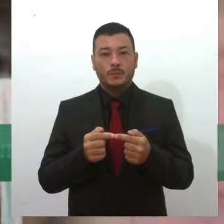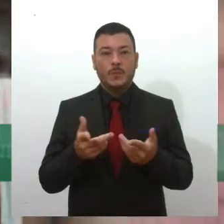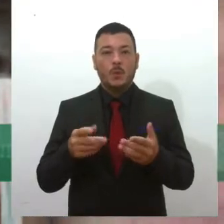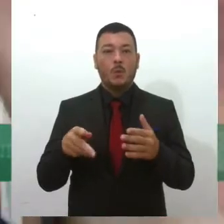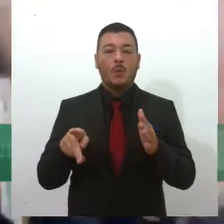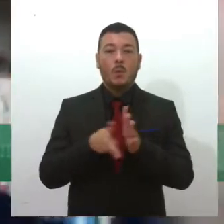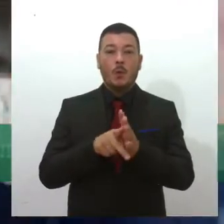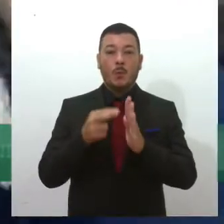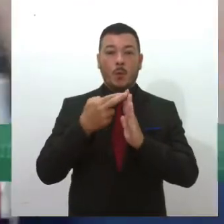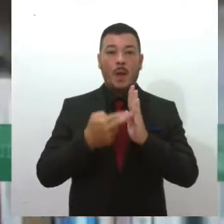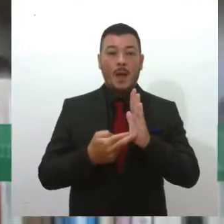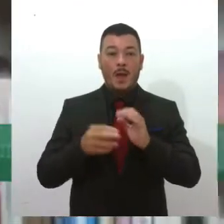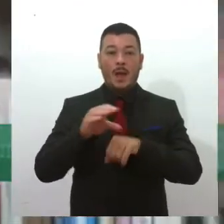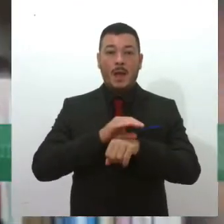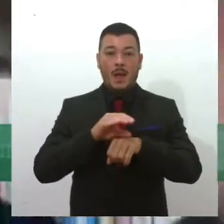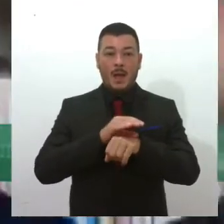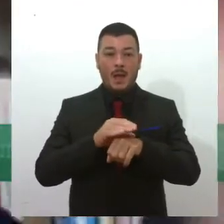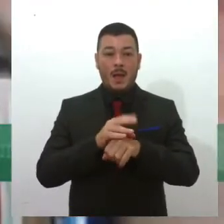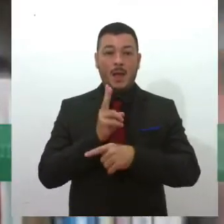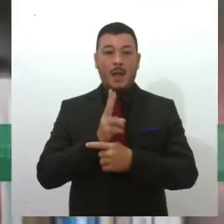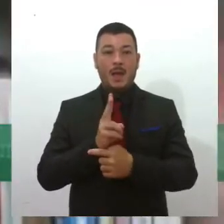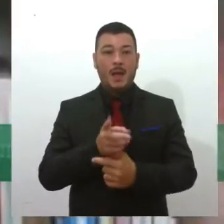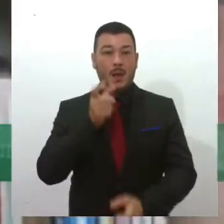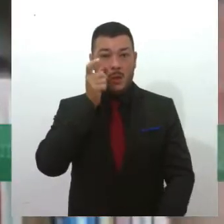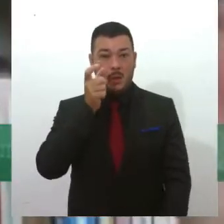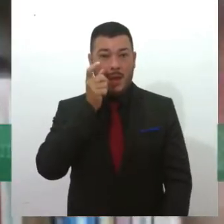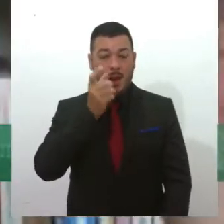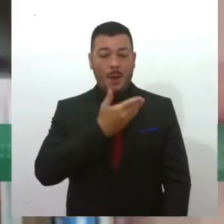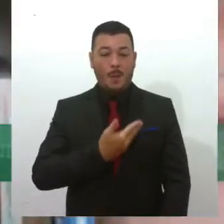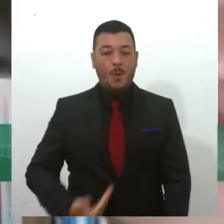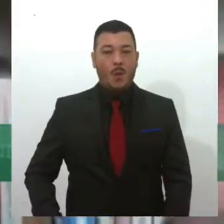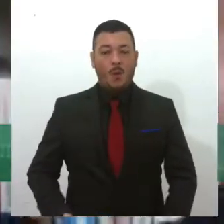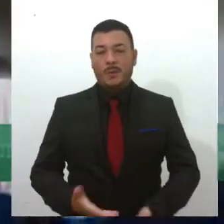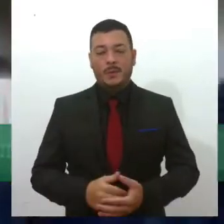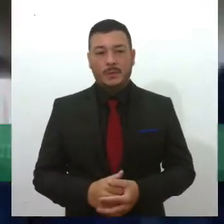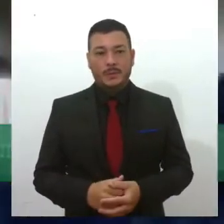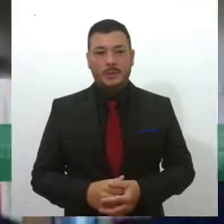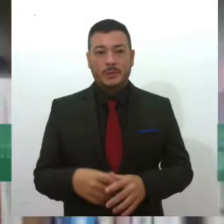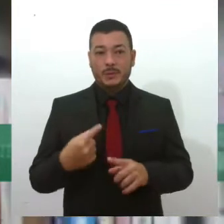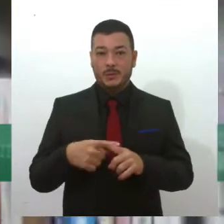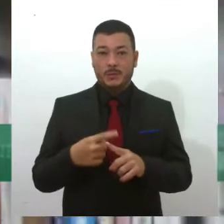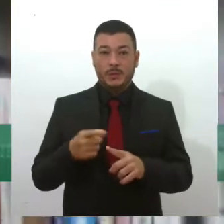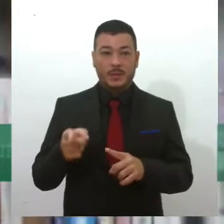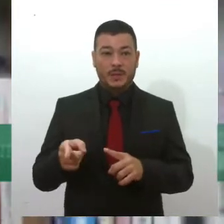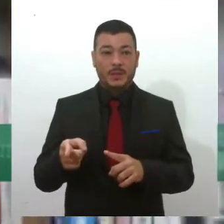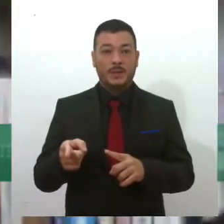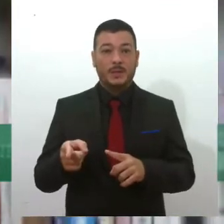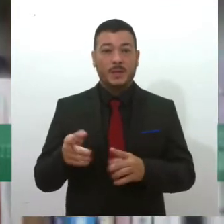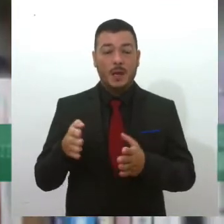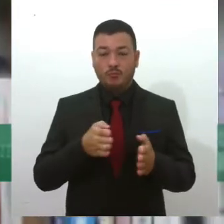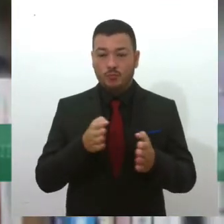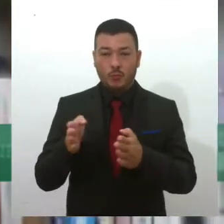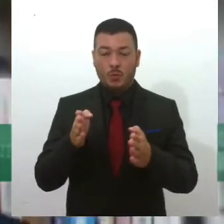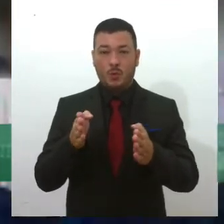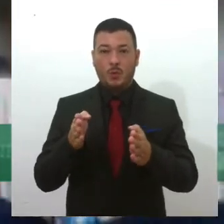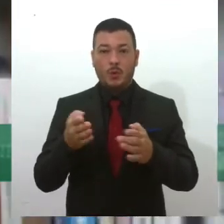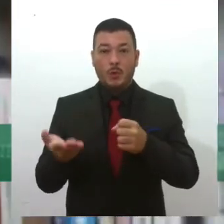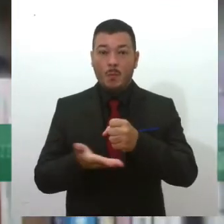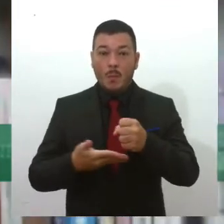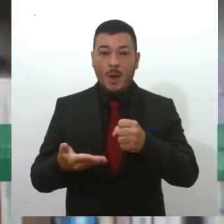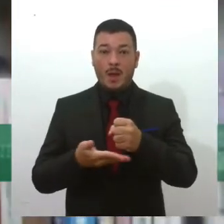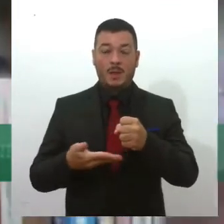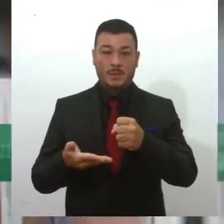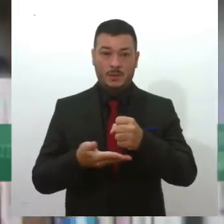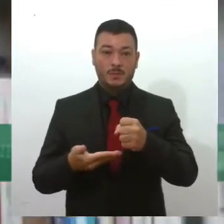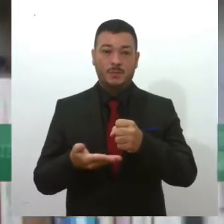constitucional da prevalência do interesse público, né? Porque esse é o norte, esse é o eixo